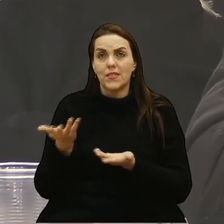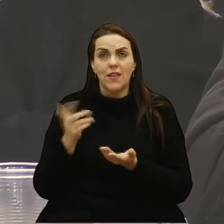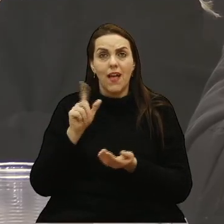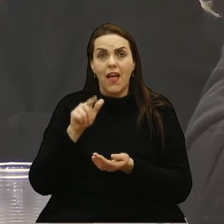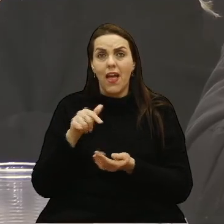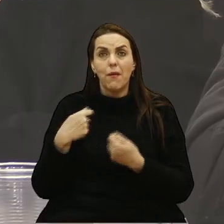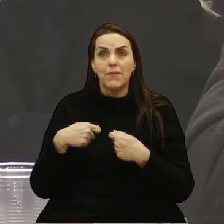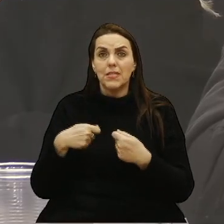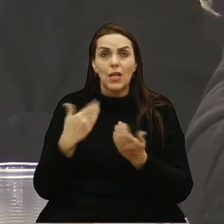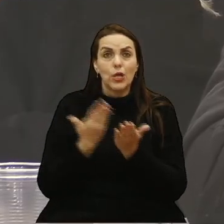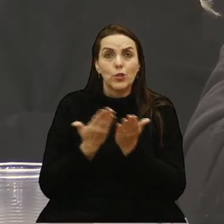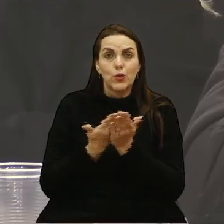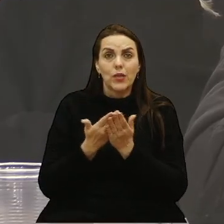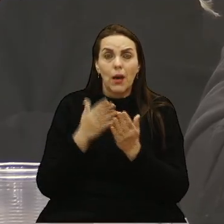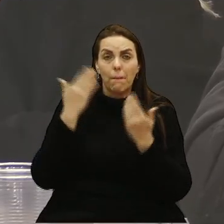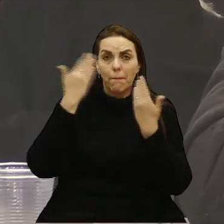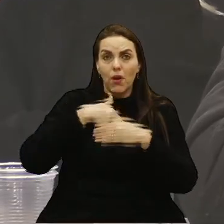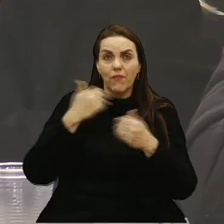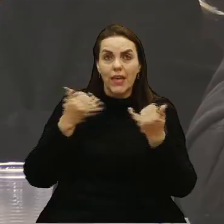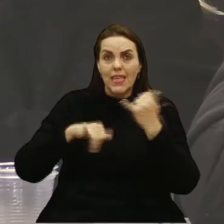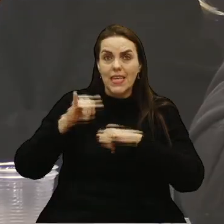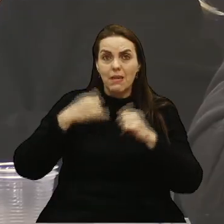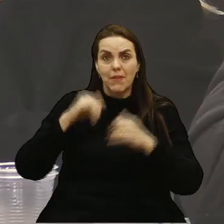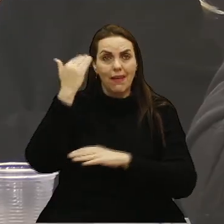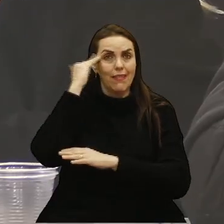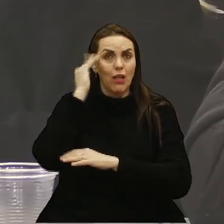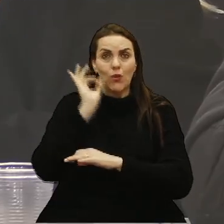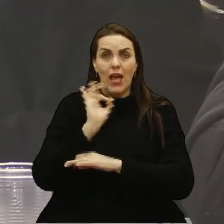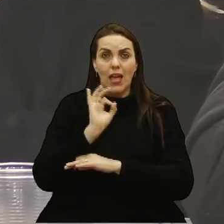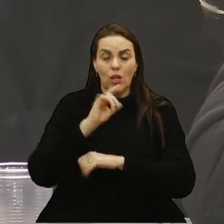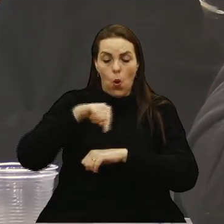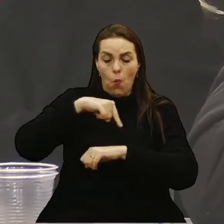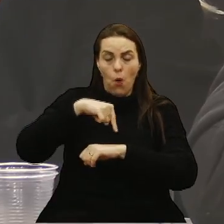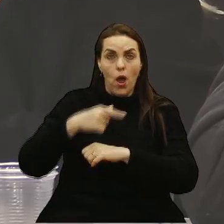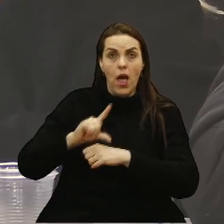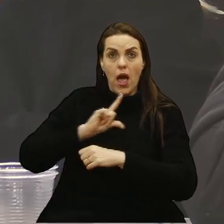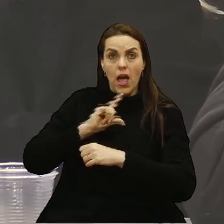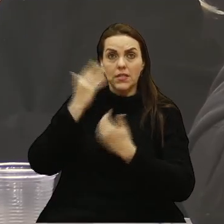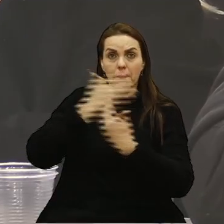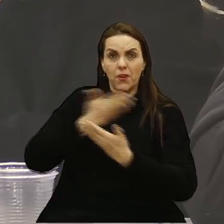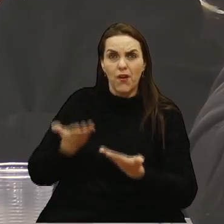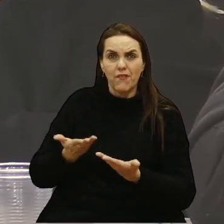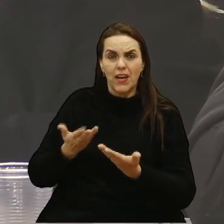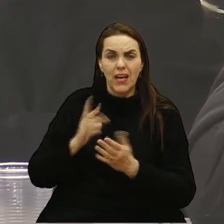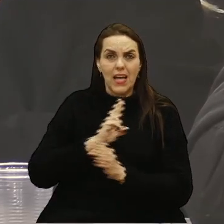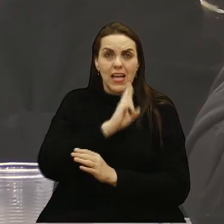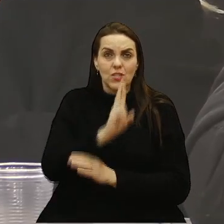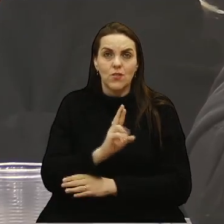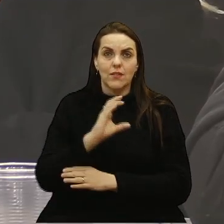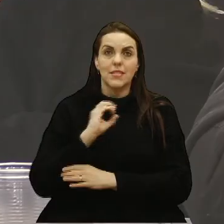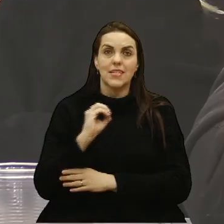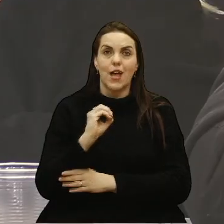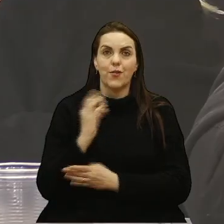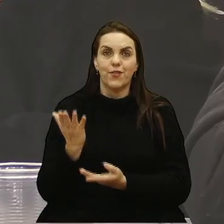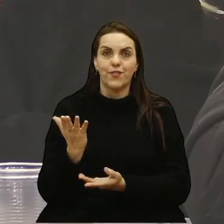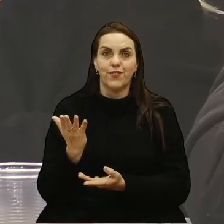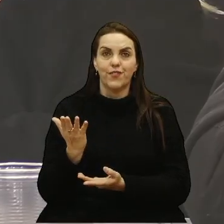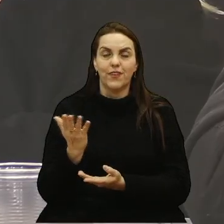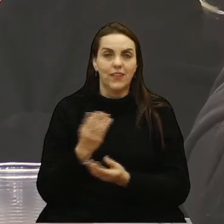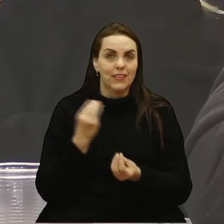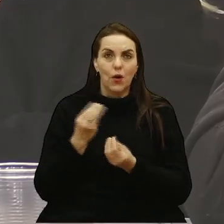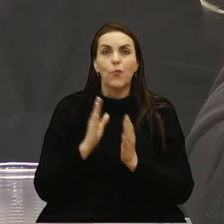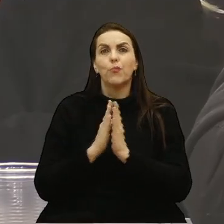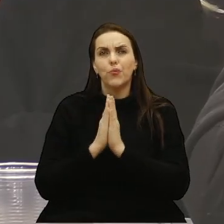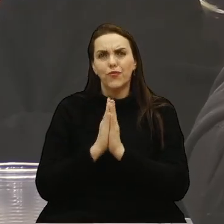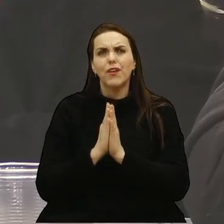tenho que estudar para uma prova de química que eu não entendo nada, e eu estudar 1 hora antes da prova. Qual que vai ser o resultado? 0. Então, assim, olha, Por